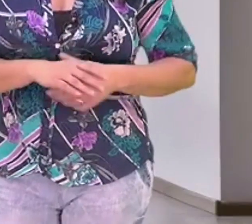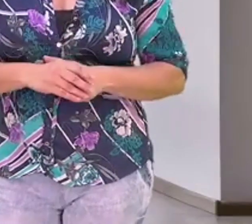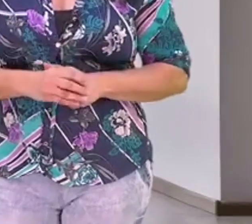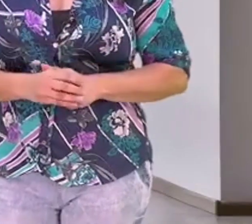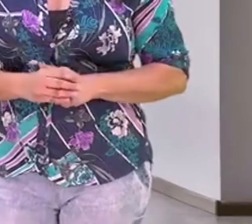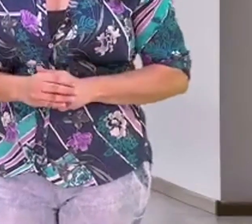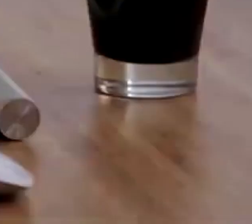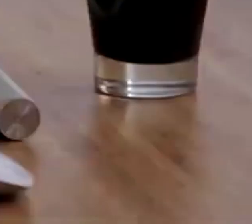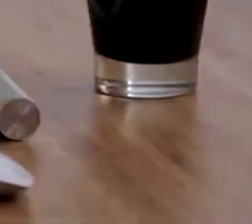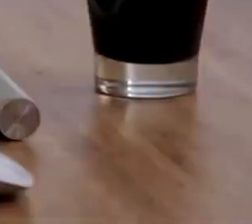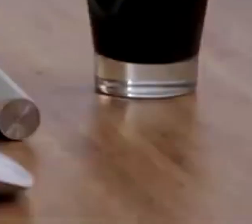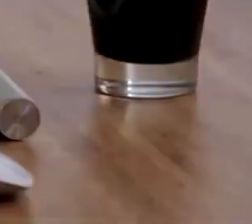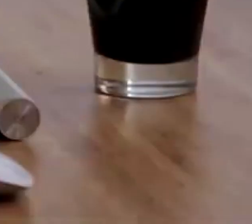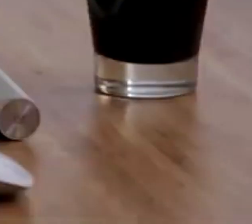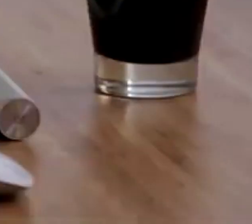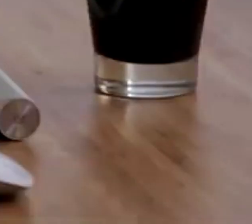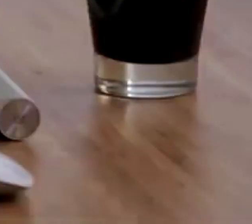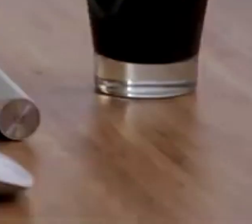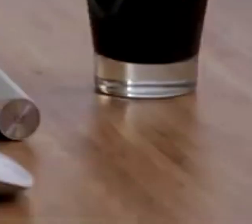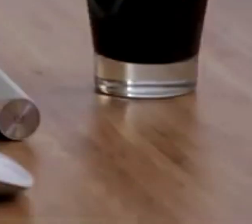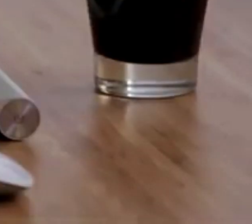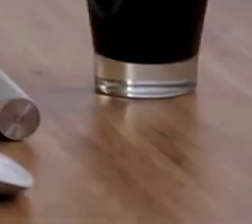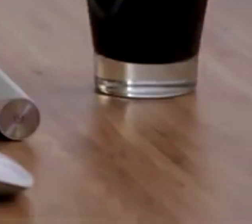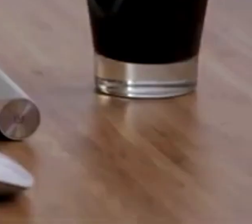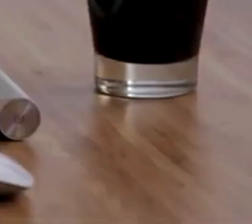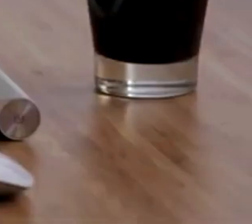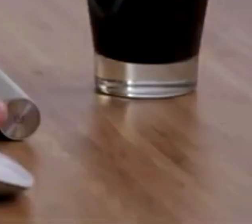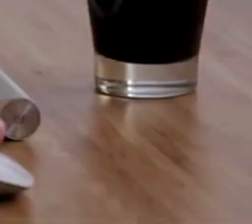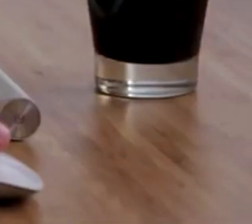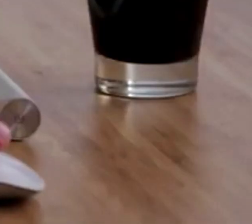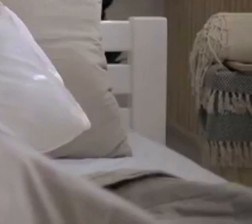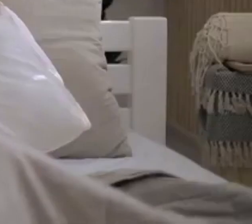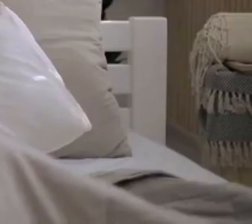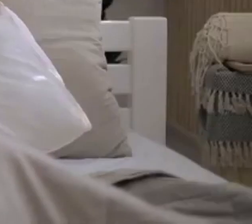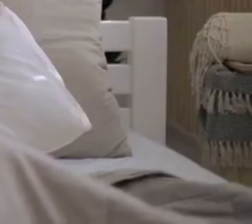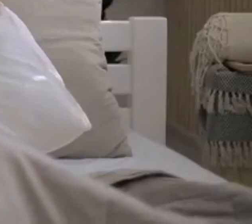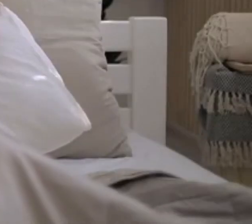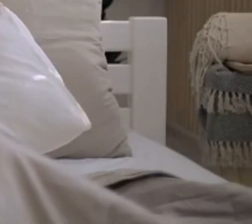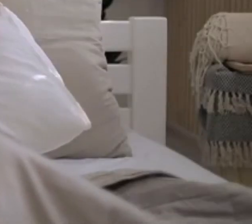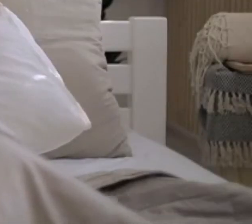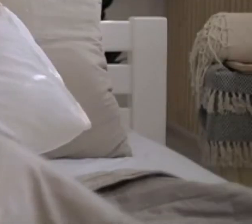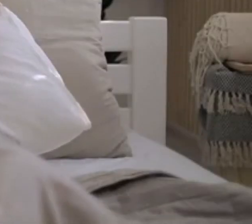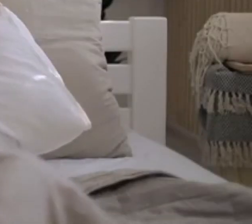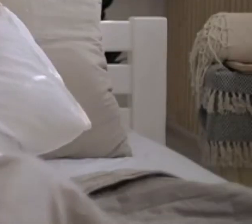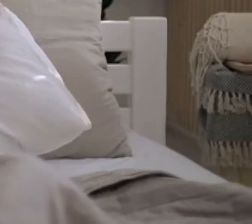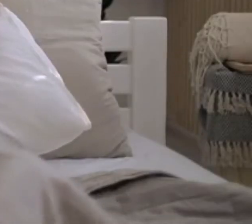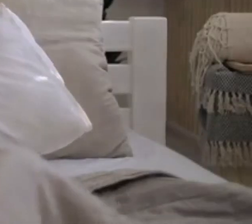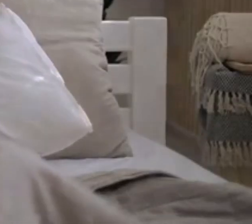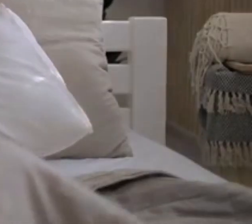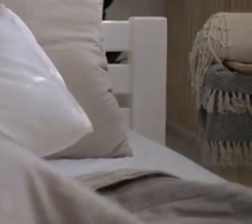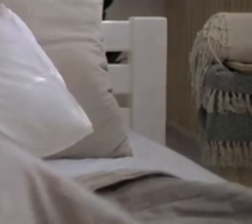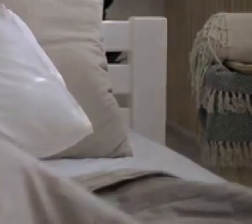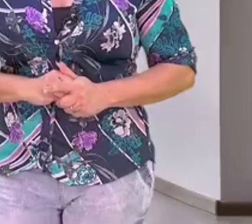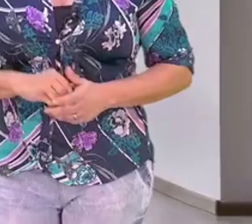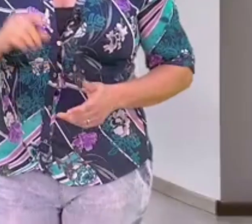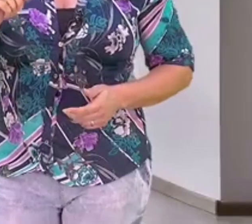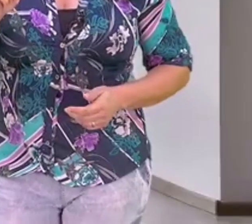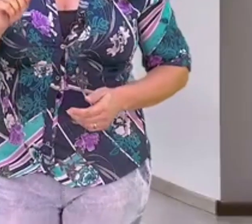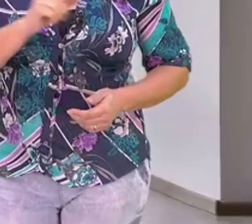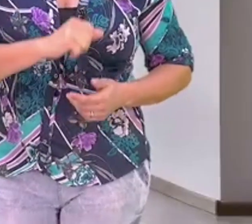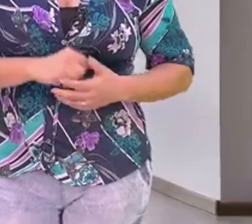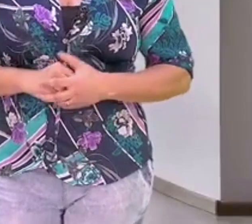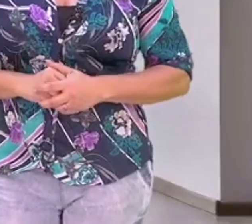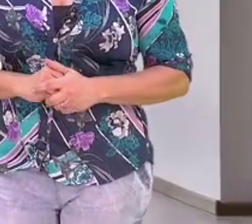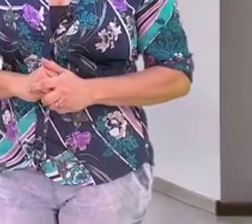riscos associados ao comportamento sedentário. Você sabe identificar um comportamento sedentário?